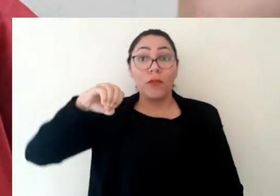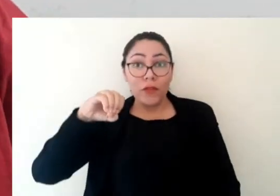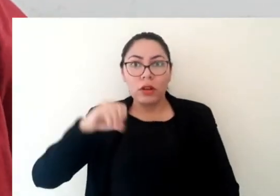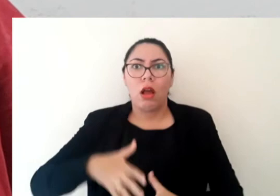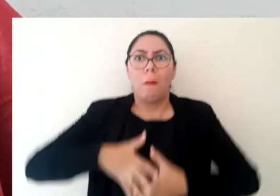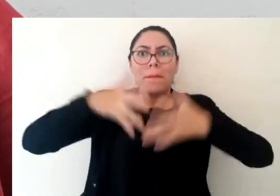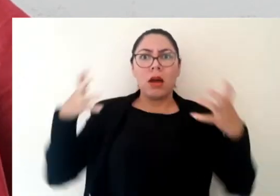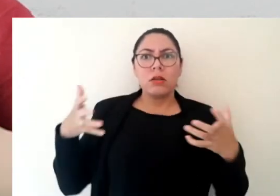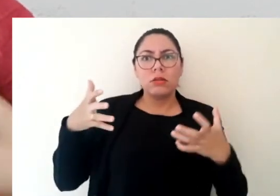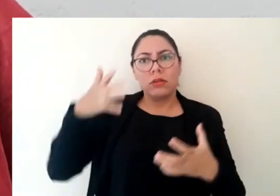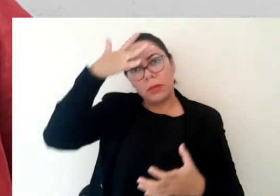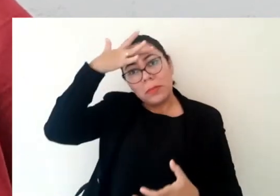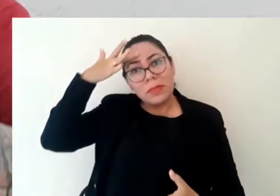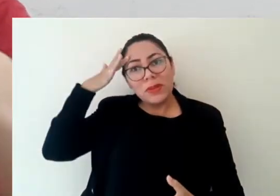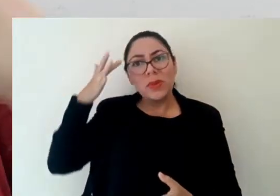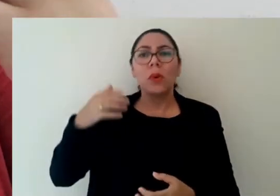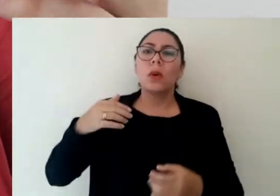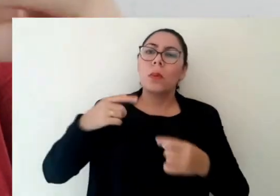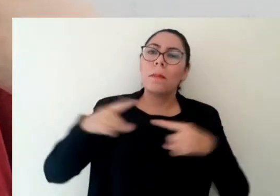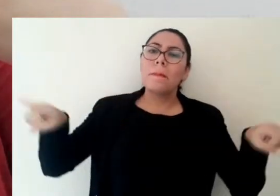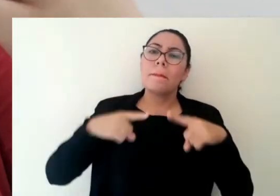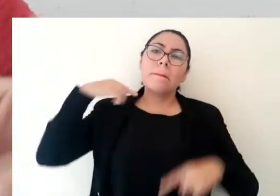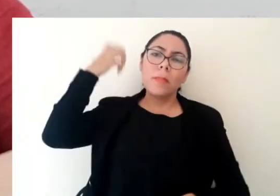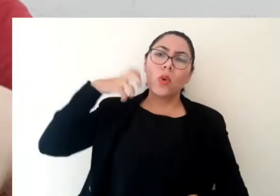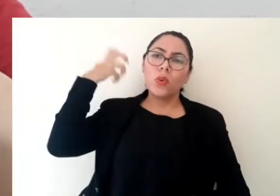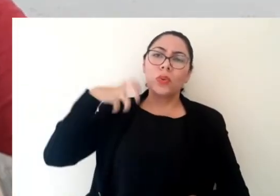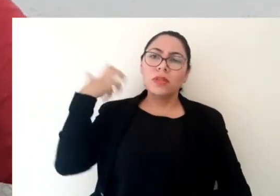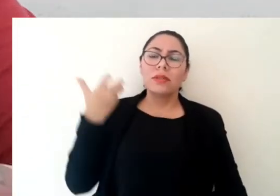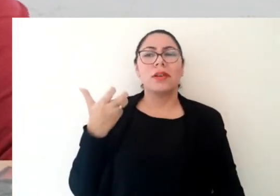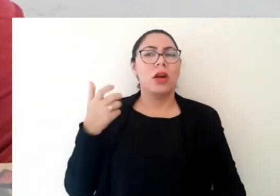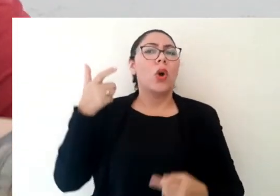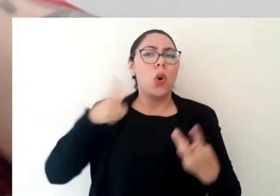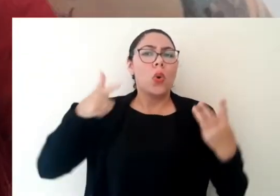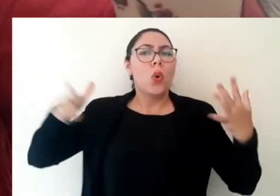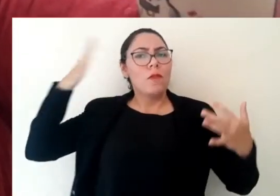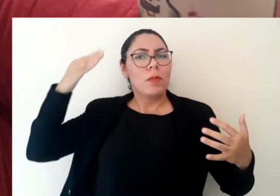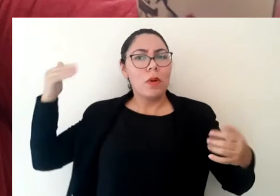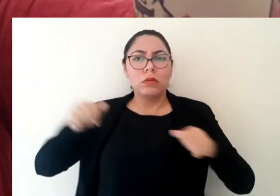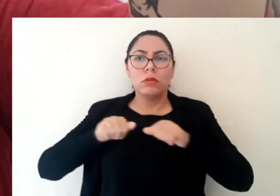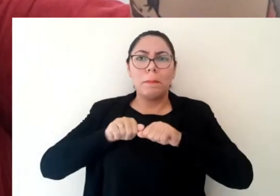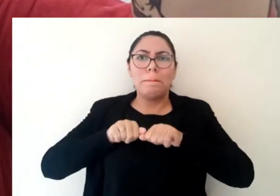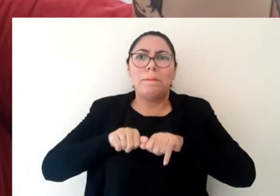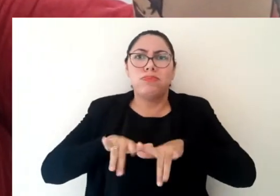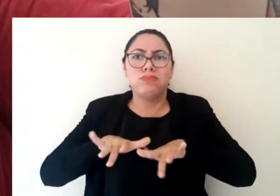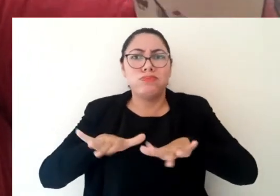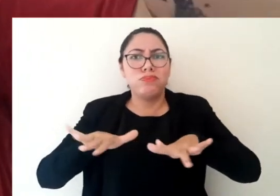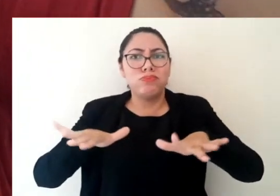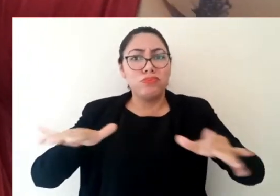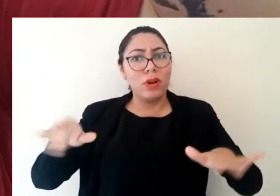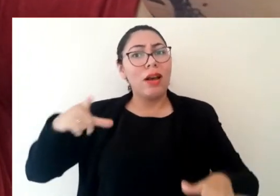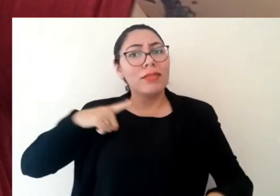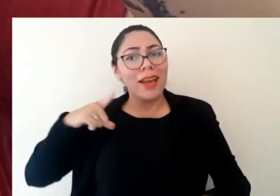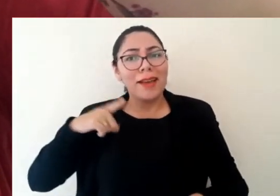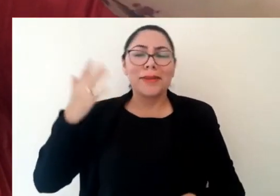explosão sertaneja com Leandro e Leonardo, enfim, Zezé de Camargo e Luciano e tal. Nós tivemos uma epidemia de sertanejo